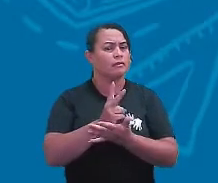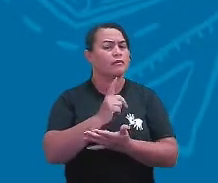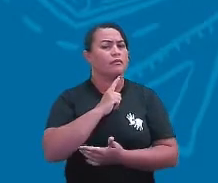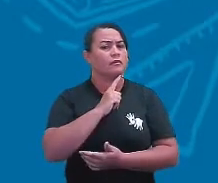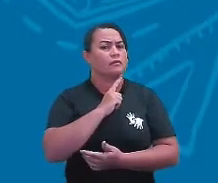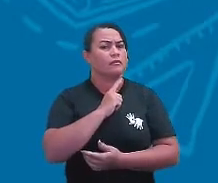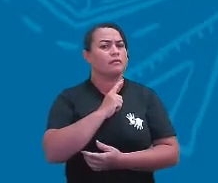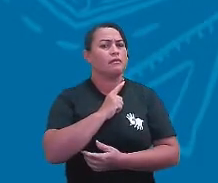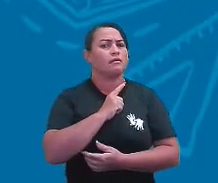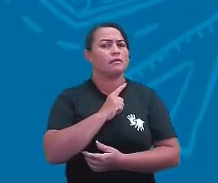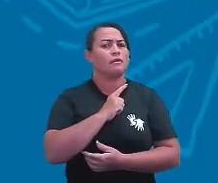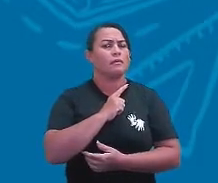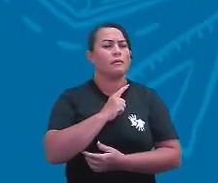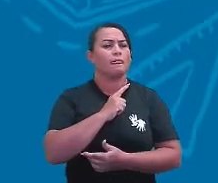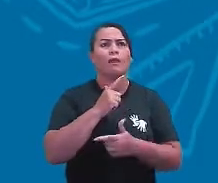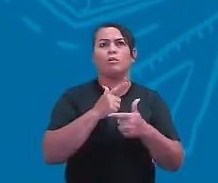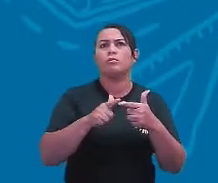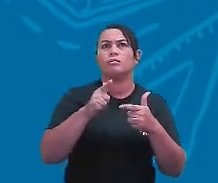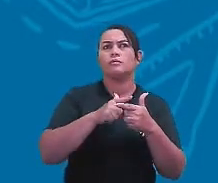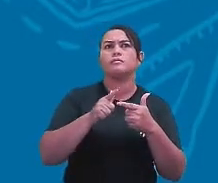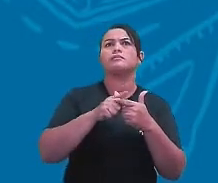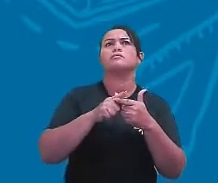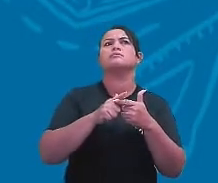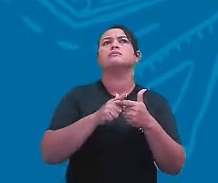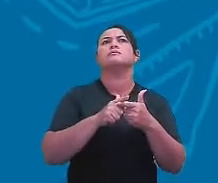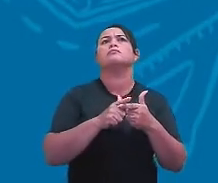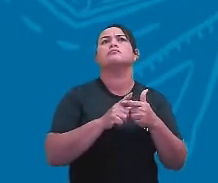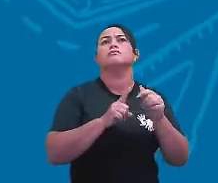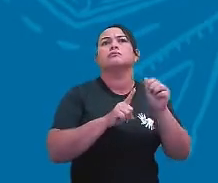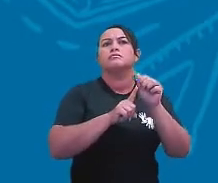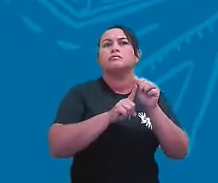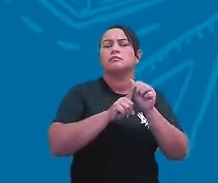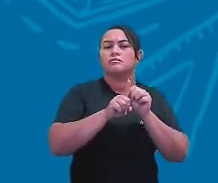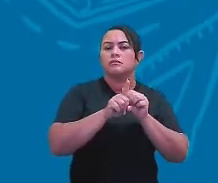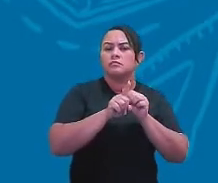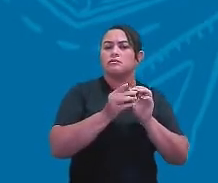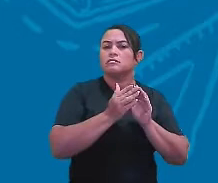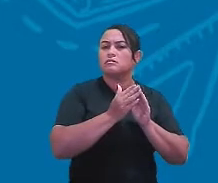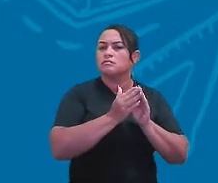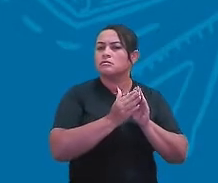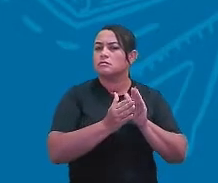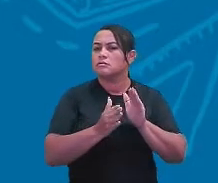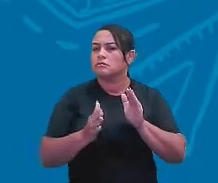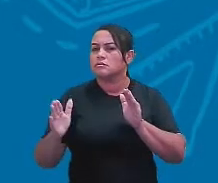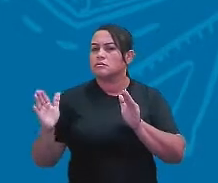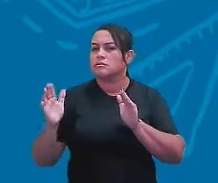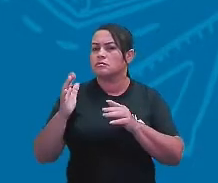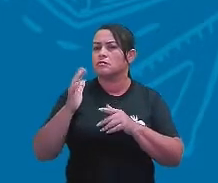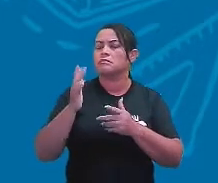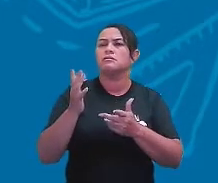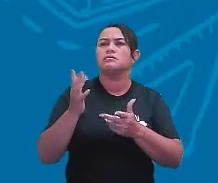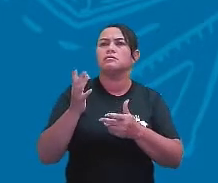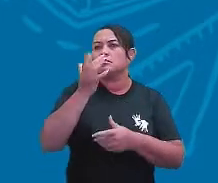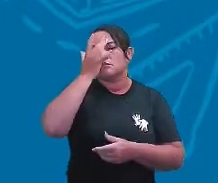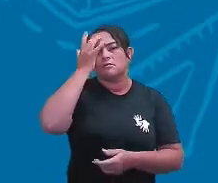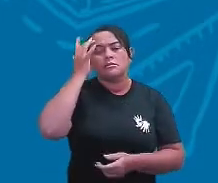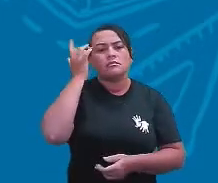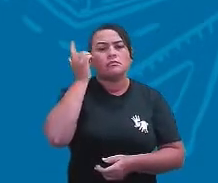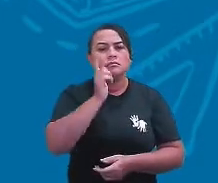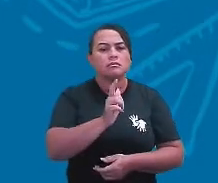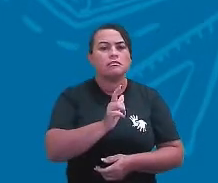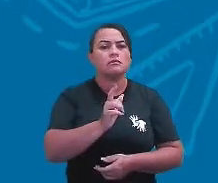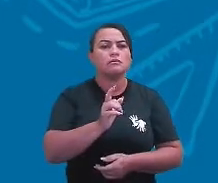problema, durante um mês, fulano conseguiu vender